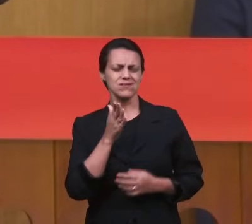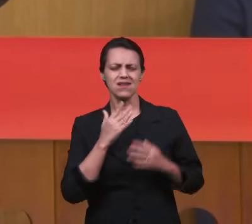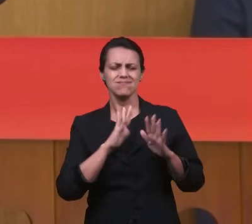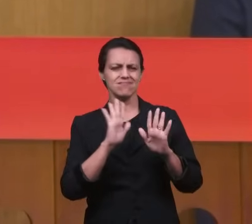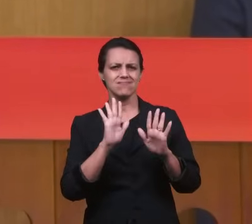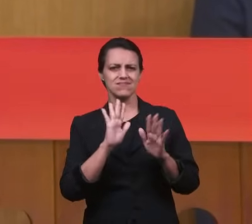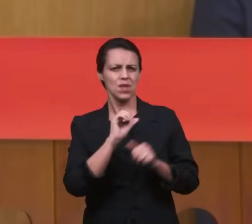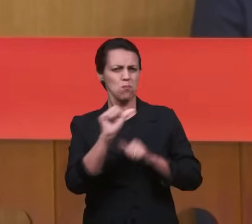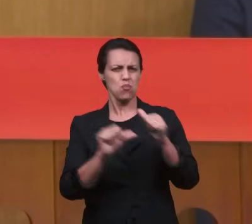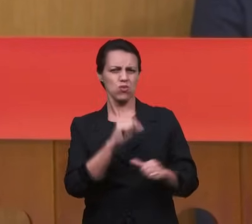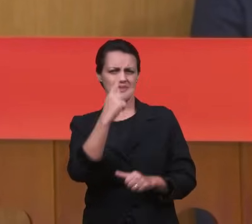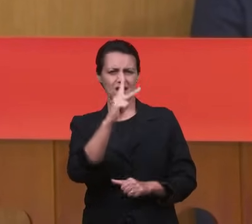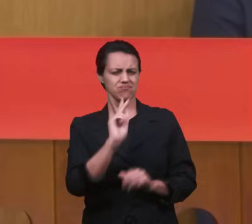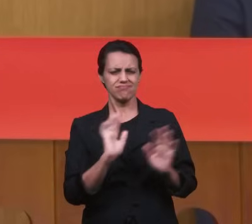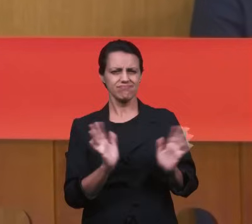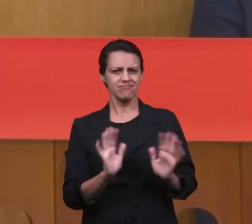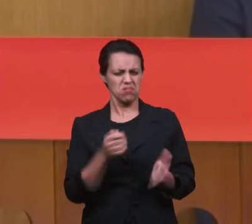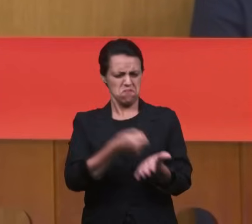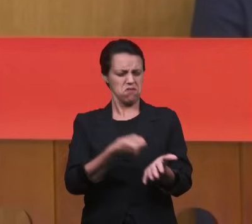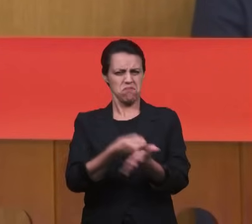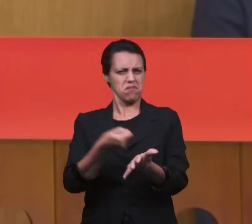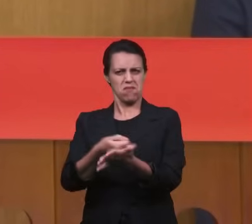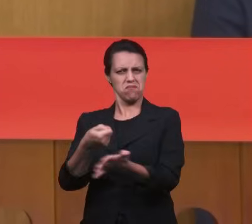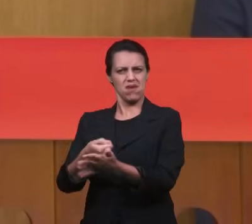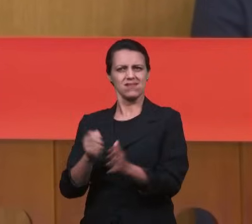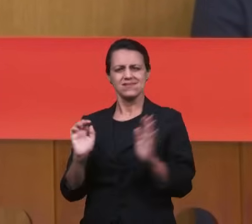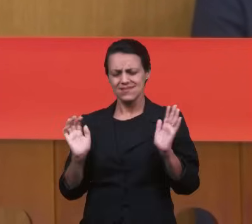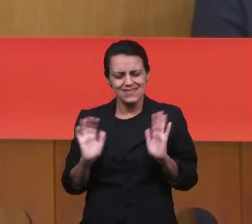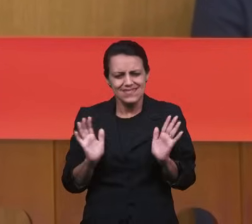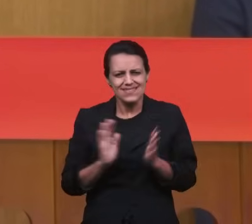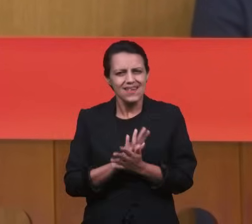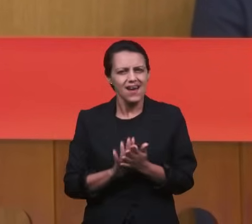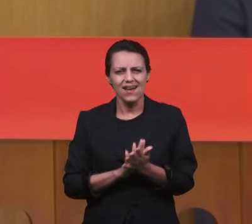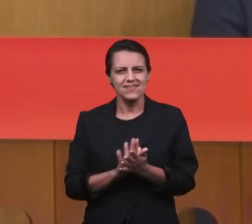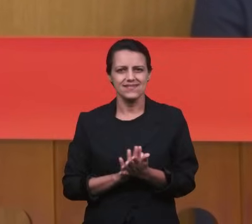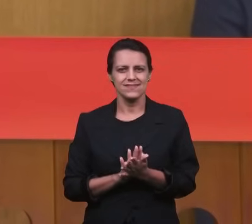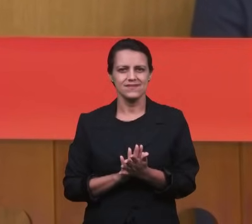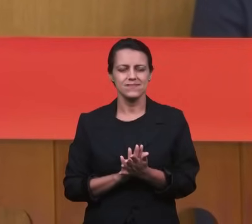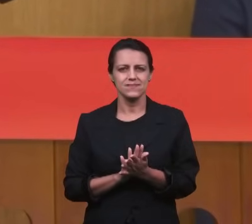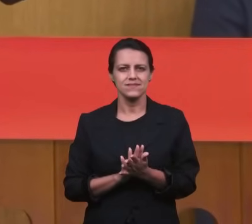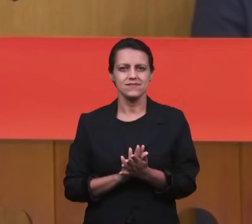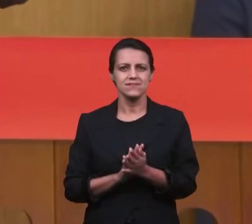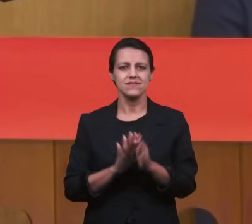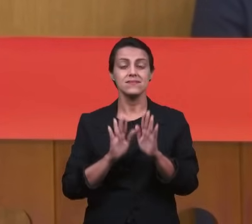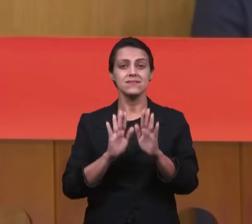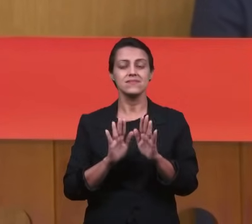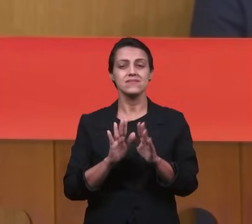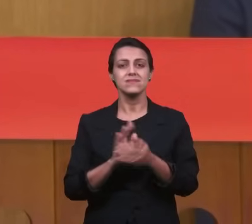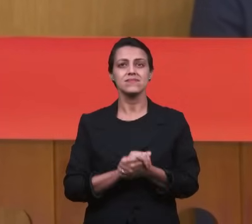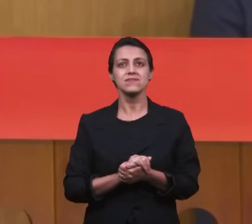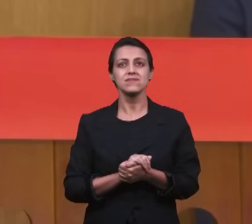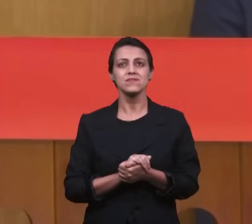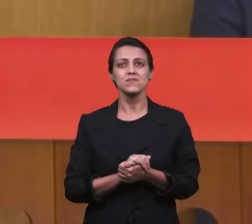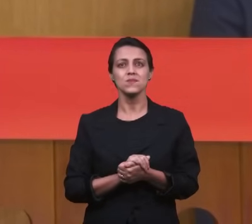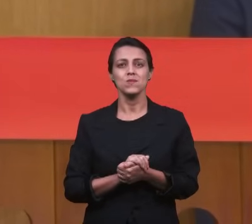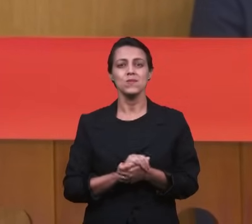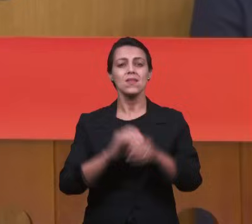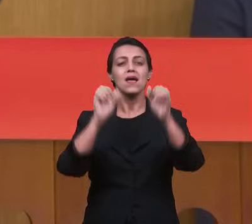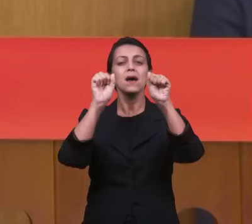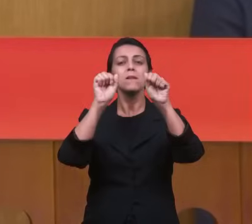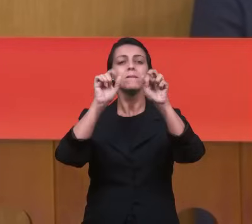disso. Ninguém precisa mudar de endereço para nada. A bênção na vida está no